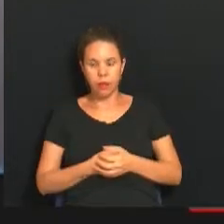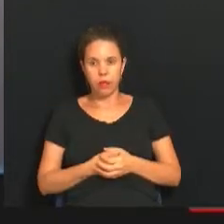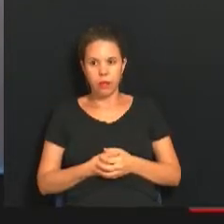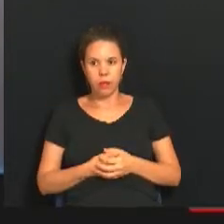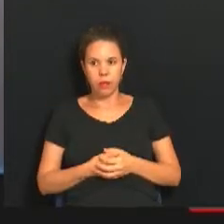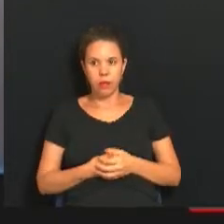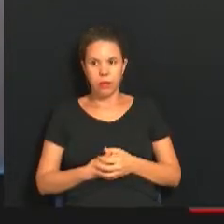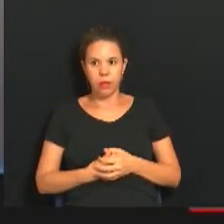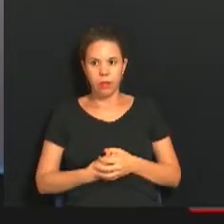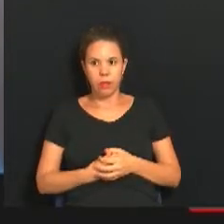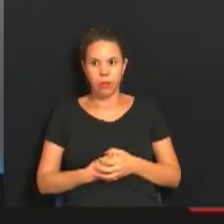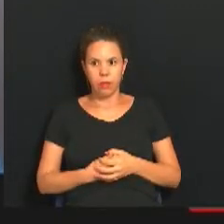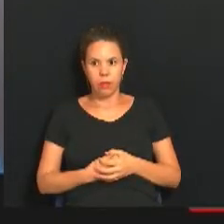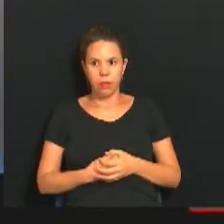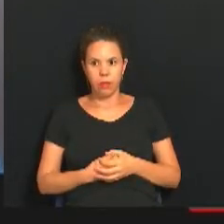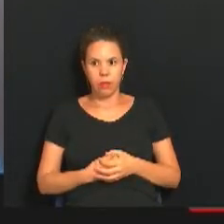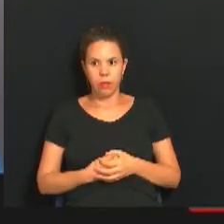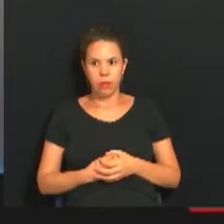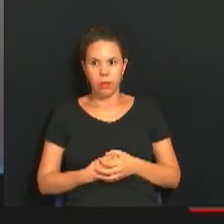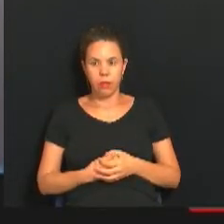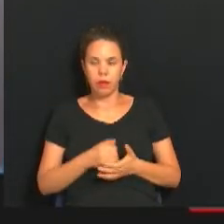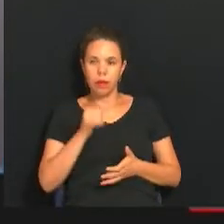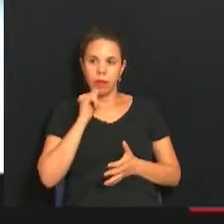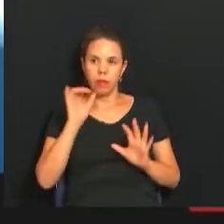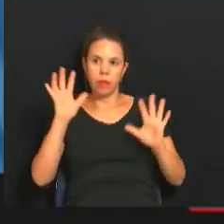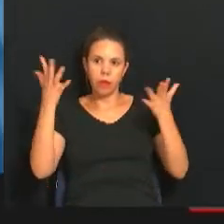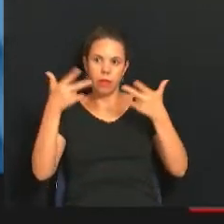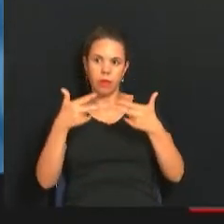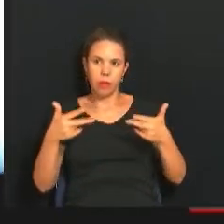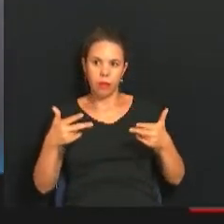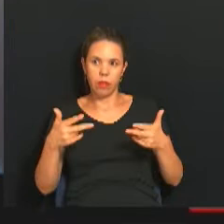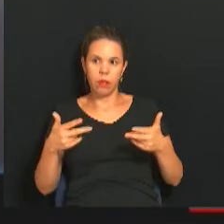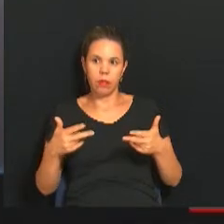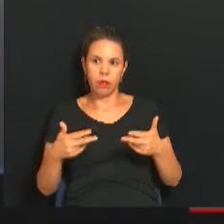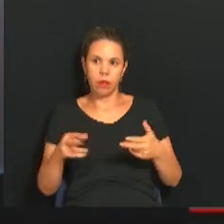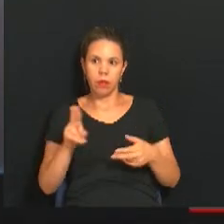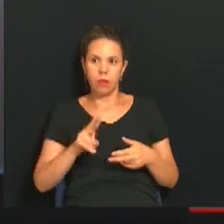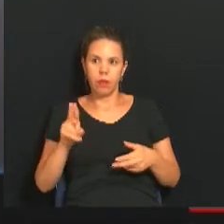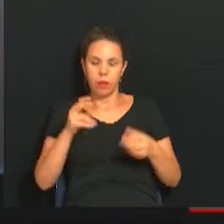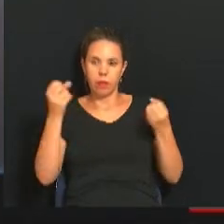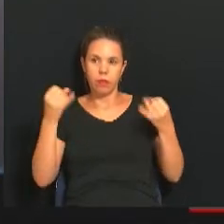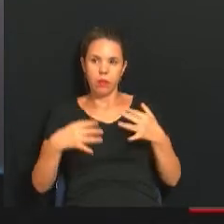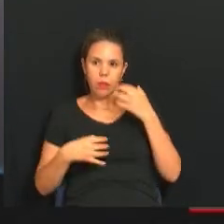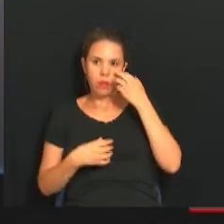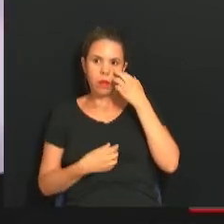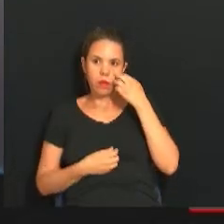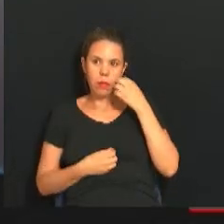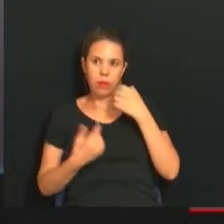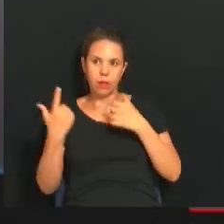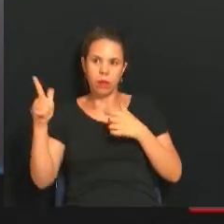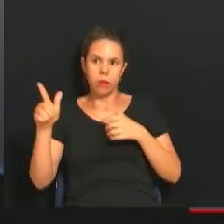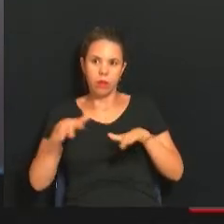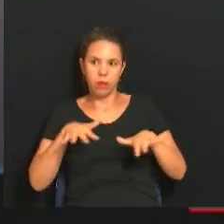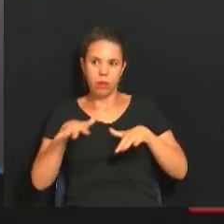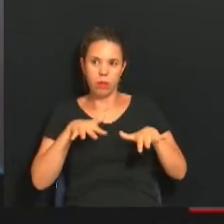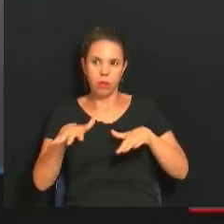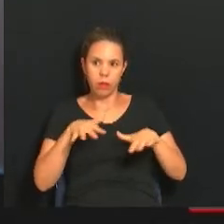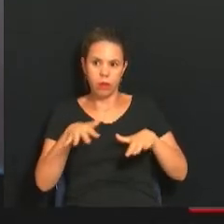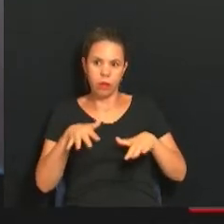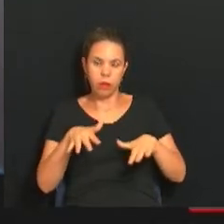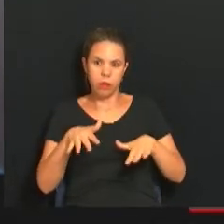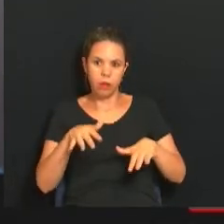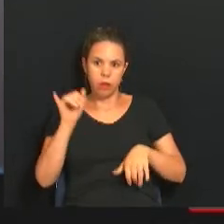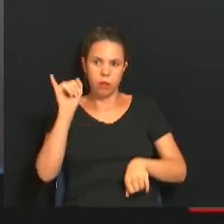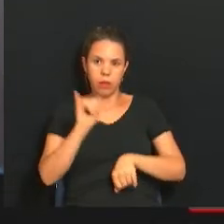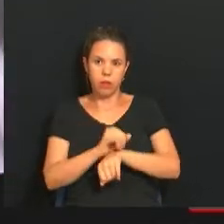de precedentes, ou seja, eventos que acabam servindo de justificativa para outros movimentos dentro do cenário